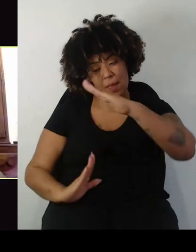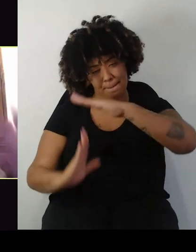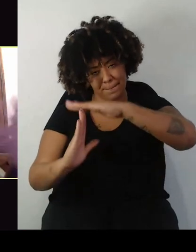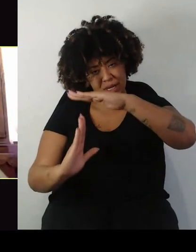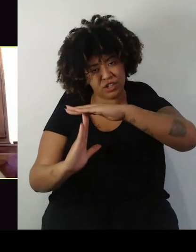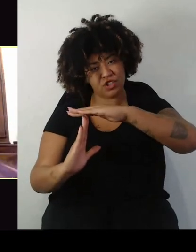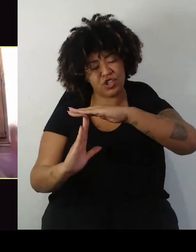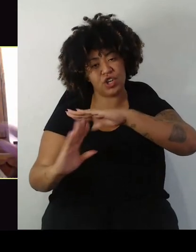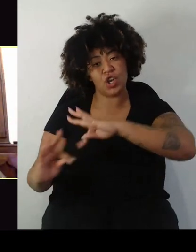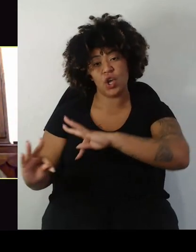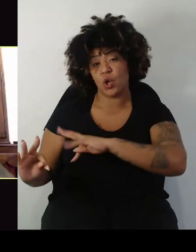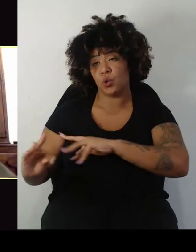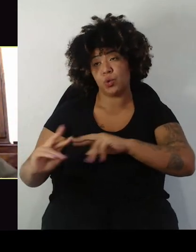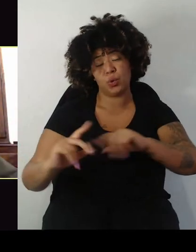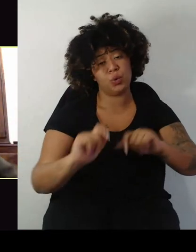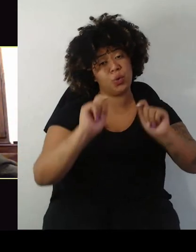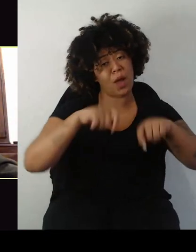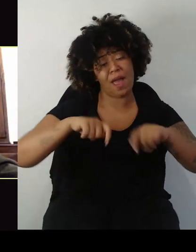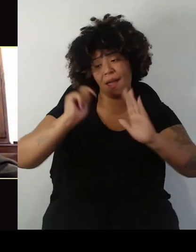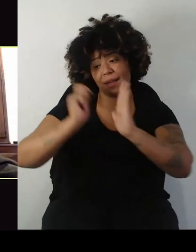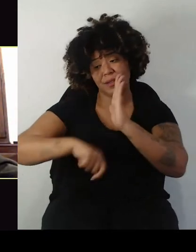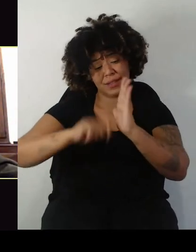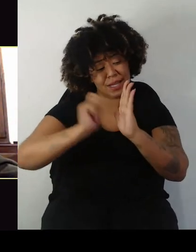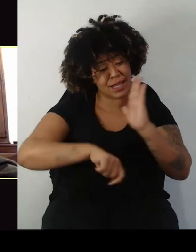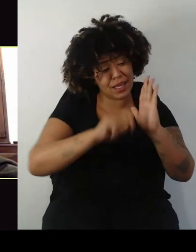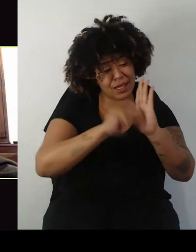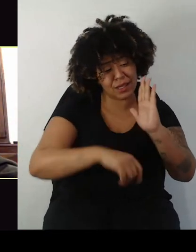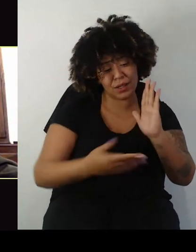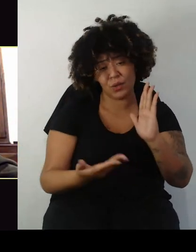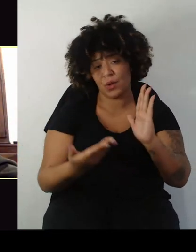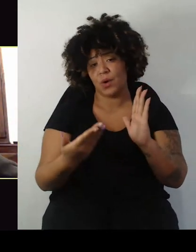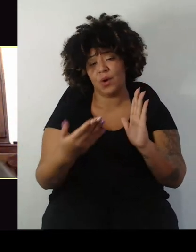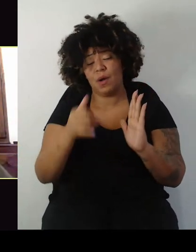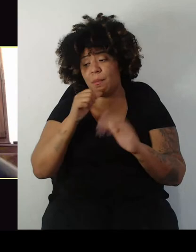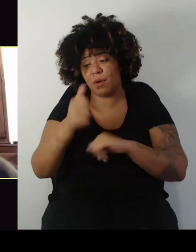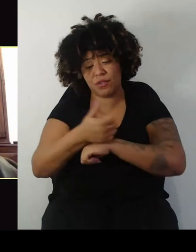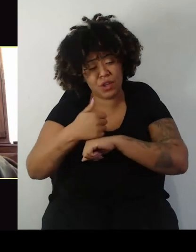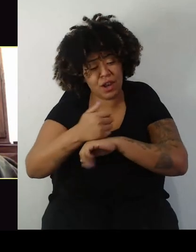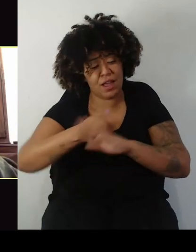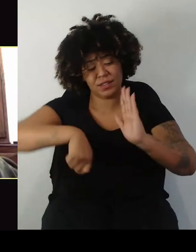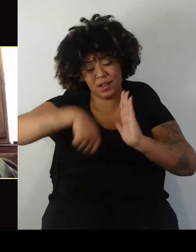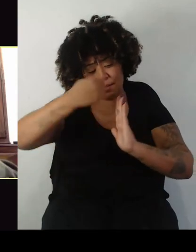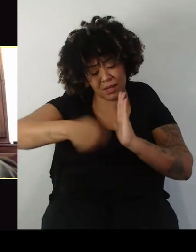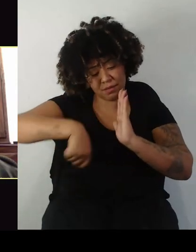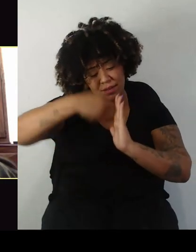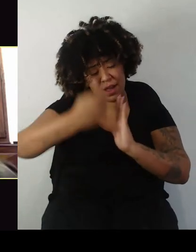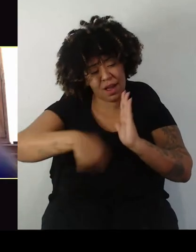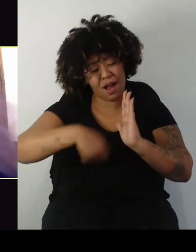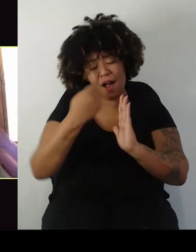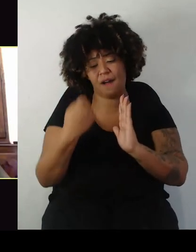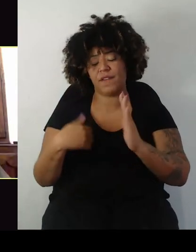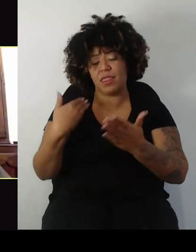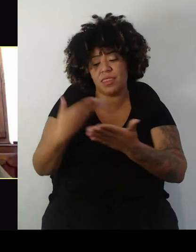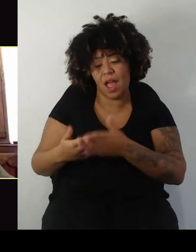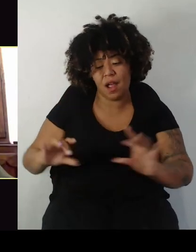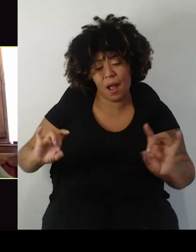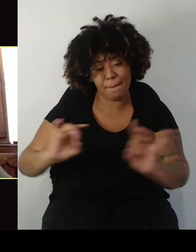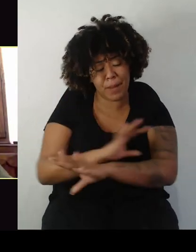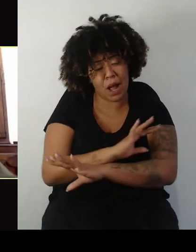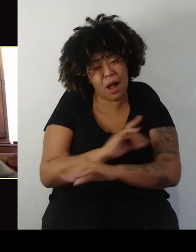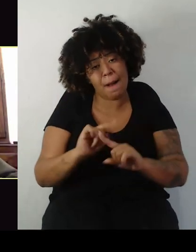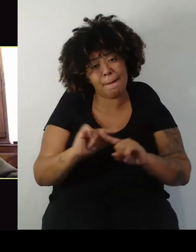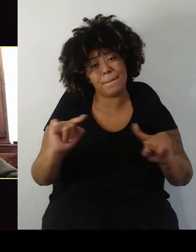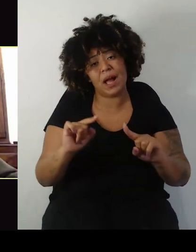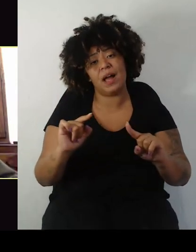tudo é autobiográfico no final das contas ele pintava os seus Retratos do início ao fim mas eu queria dizer que